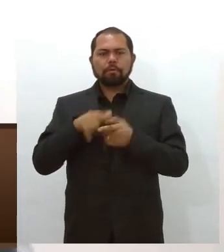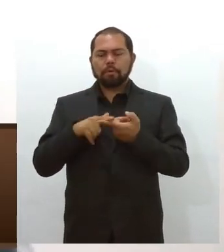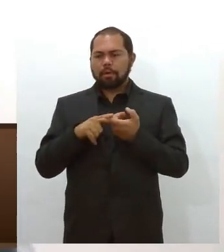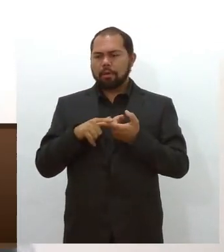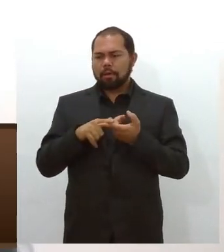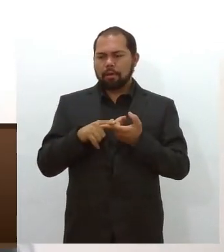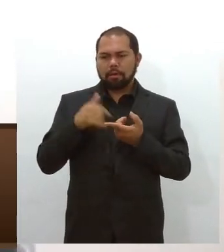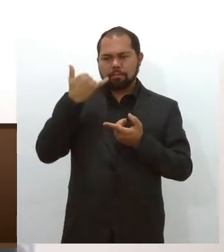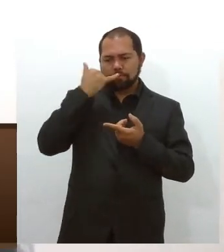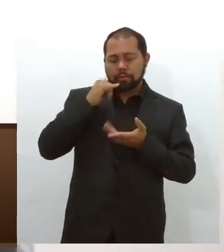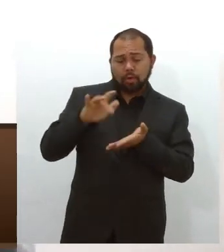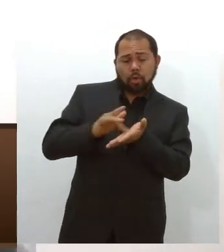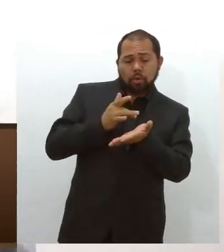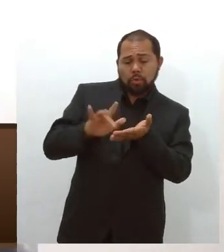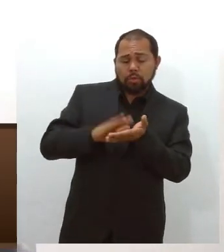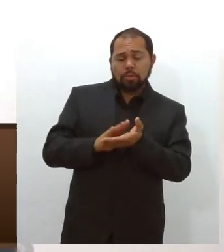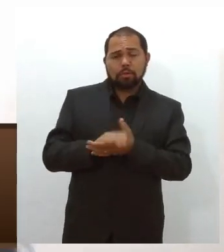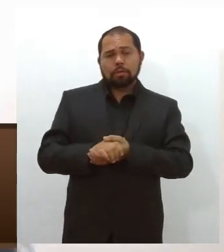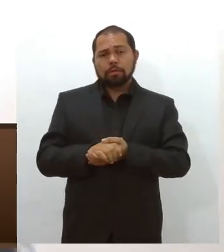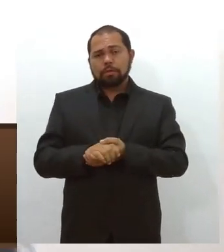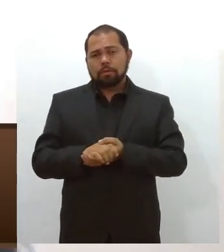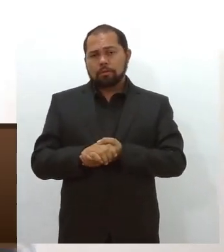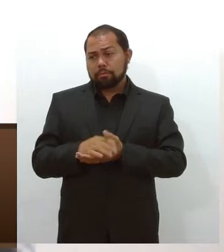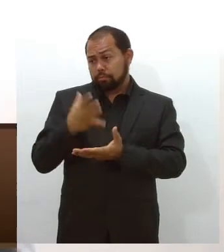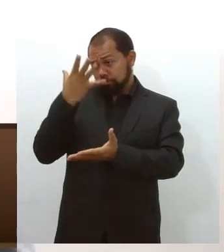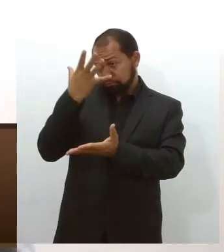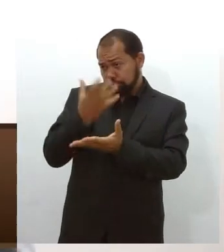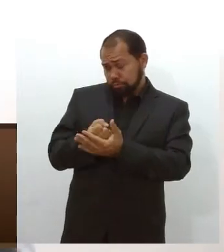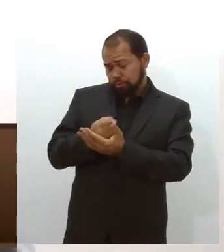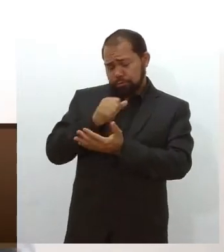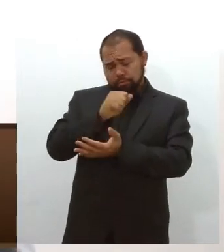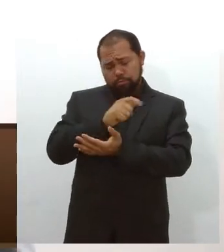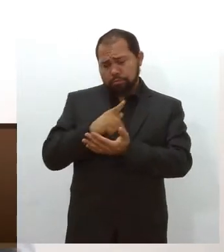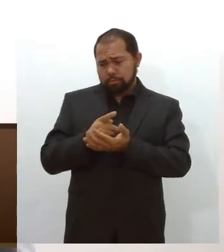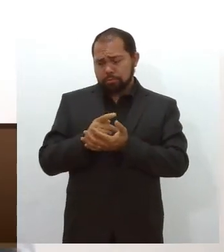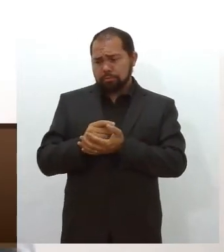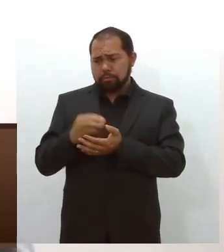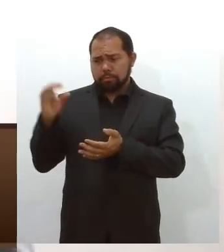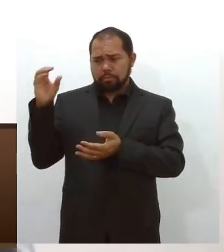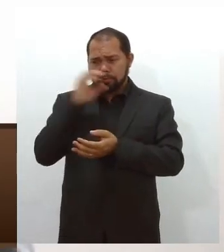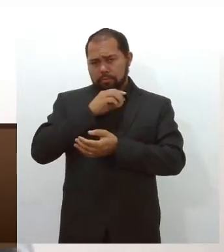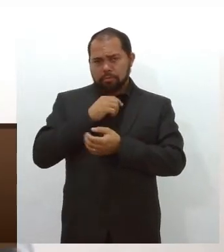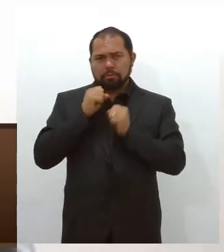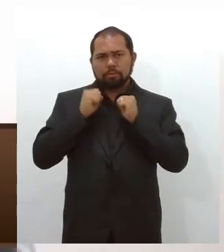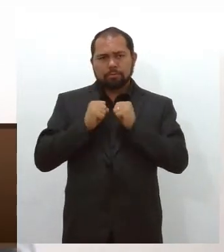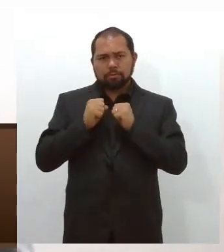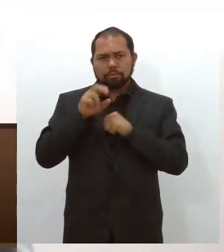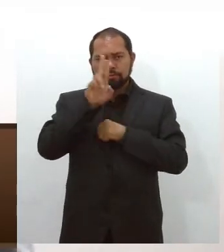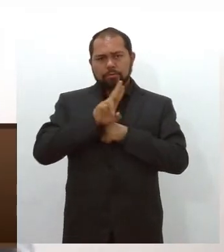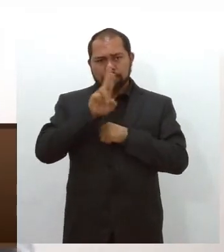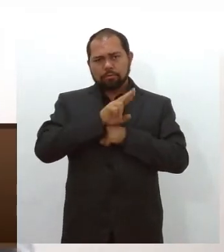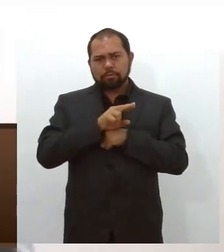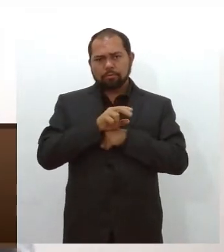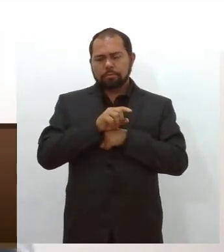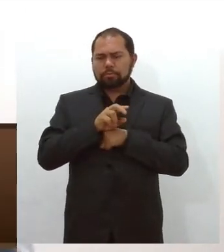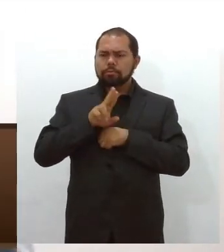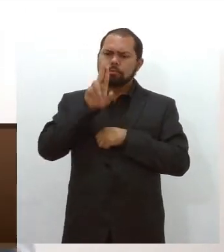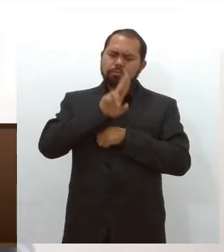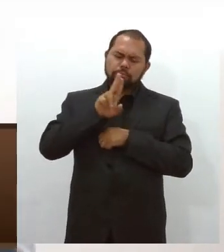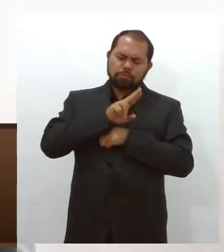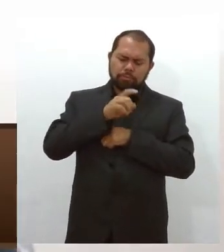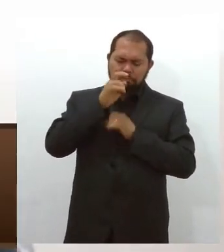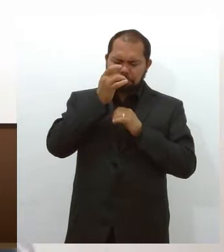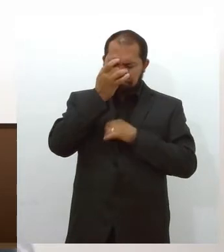baixar o aplicativo e imediatamente já poderá utilizá-lo. A utilização é bem simples e